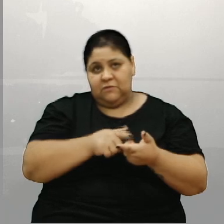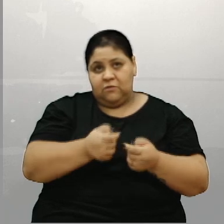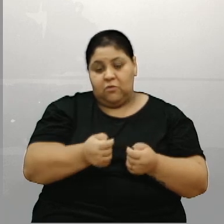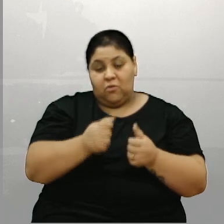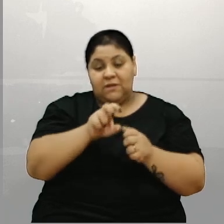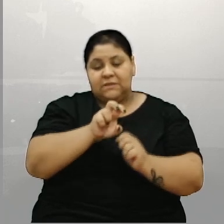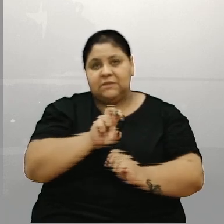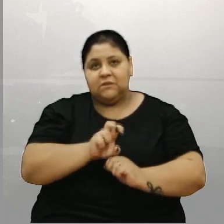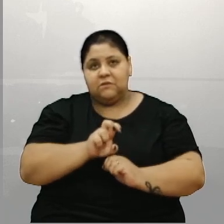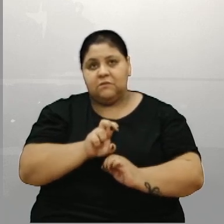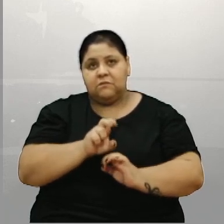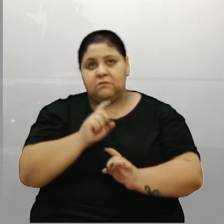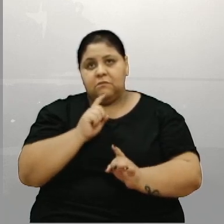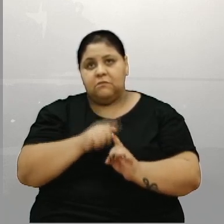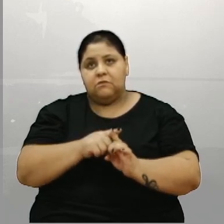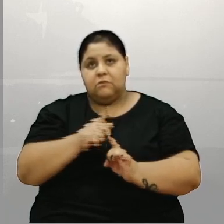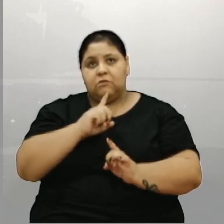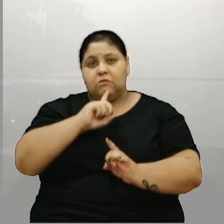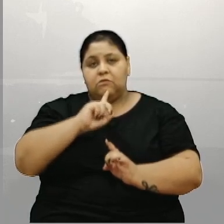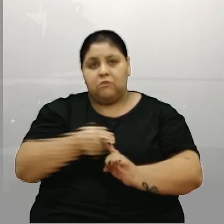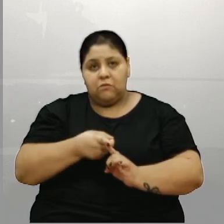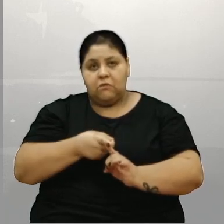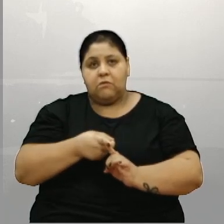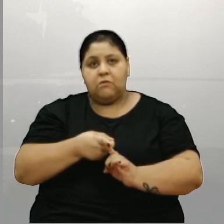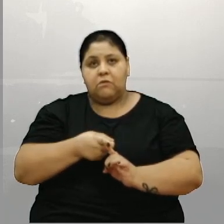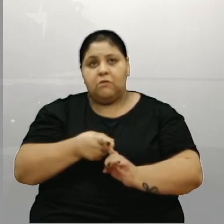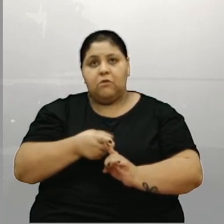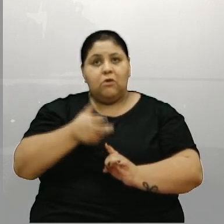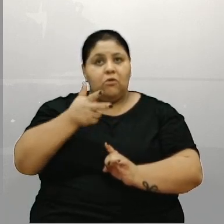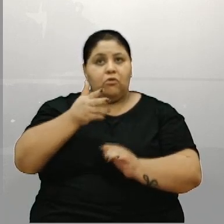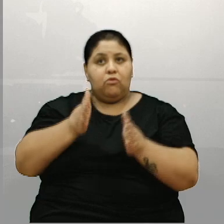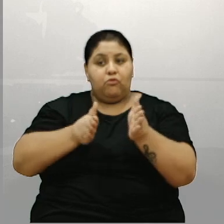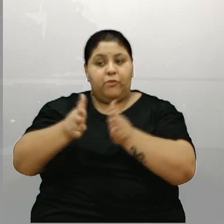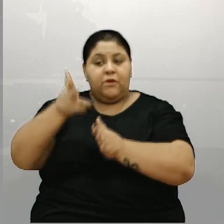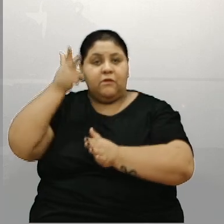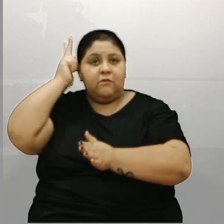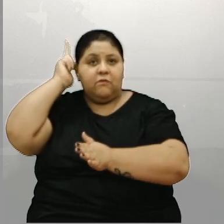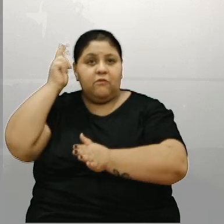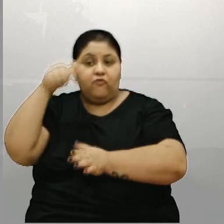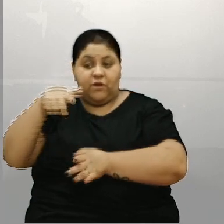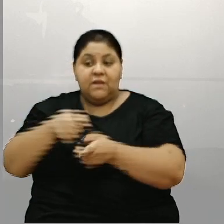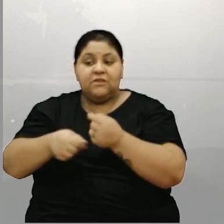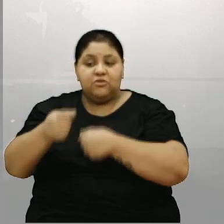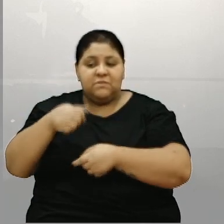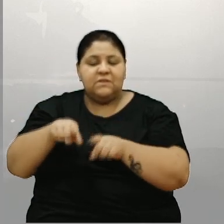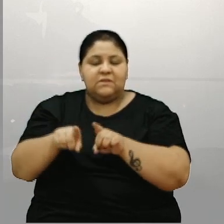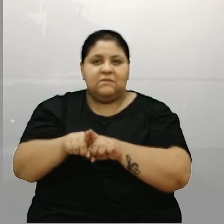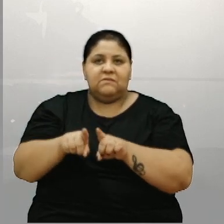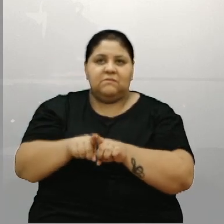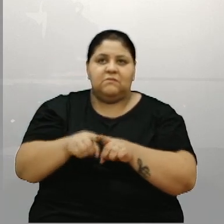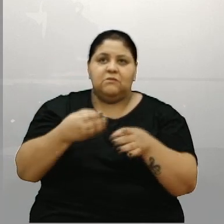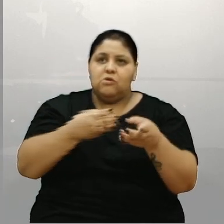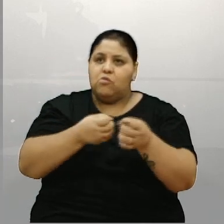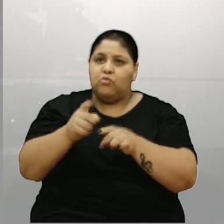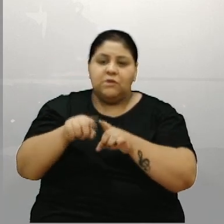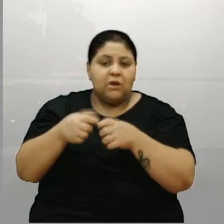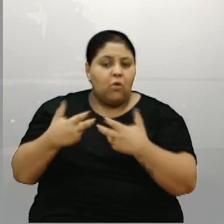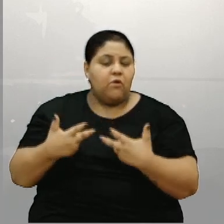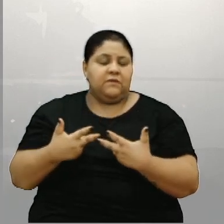5. Porque aquele mandato tampão do Cassina fez, foi dessa administração também. Muita coisa foi